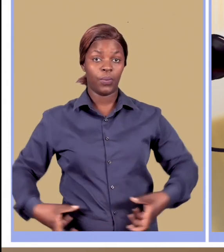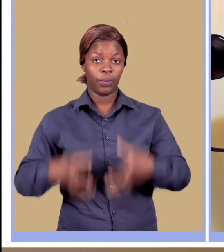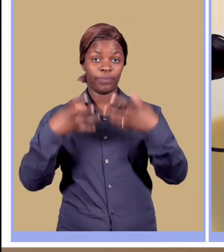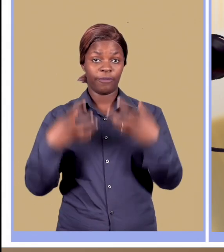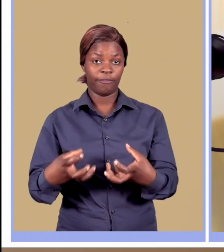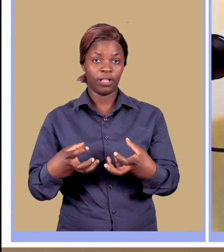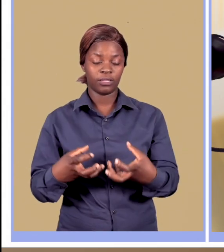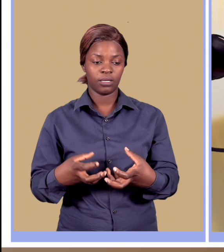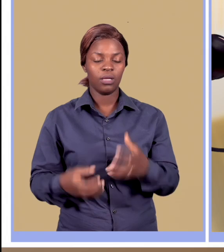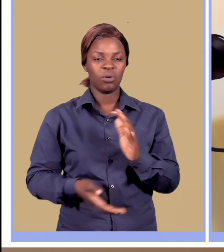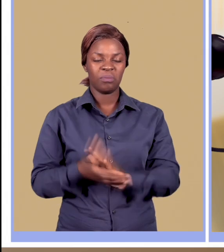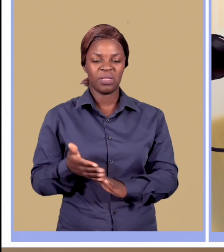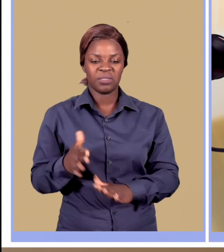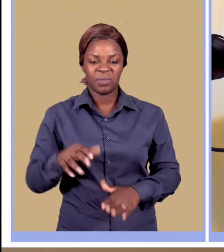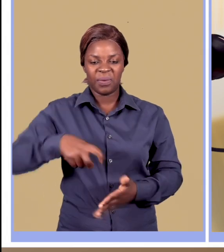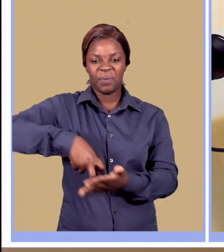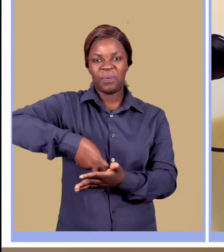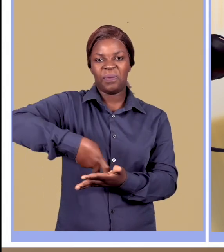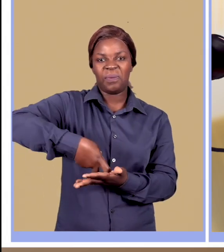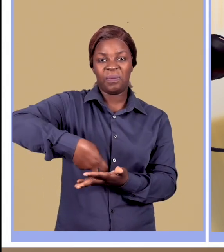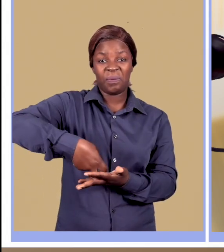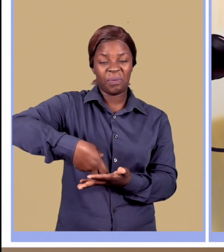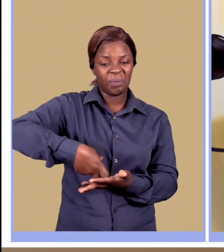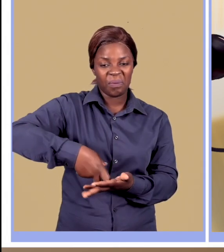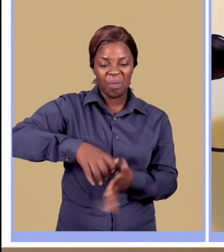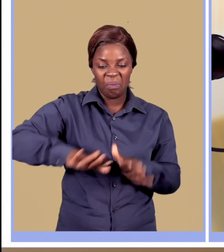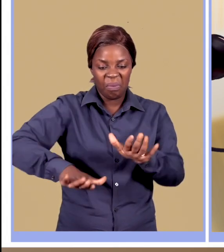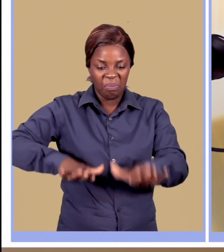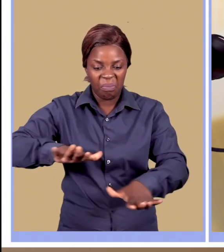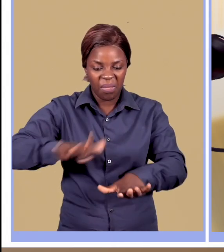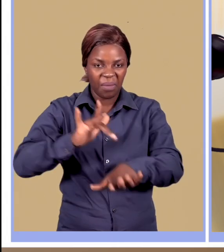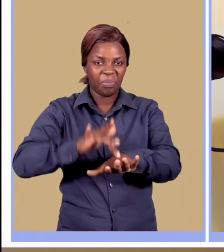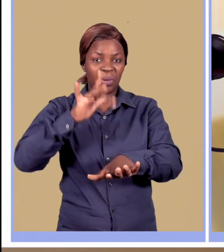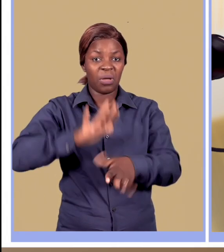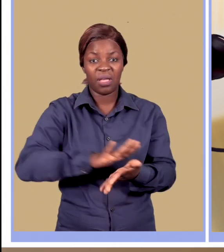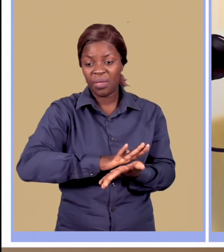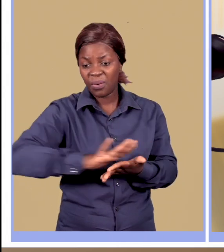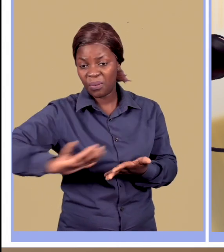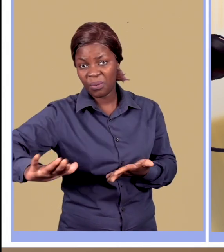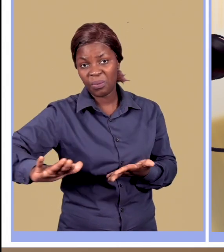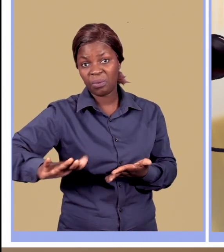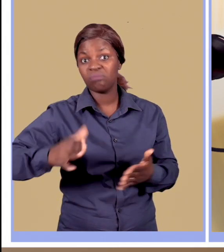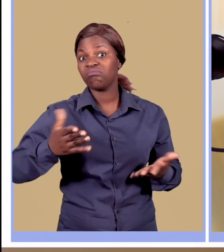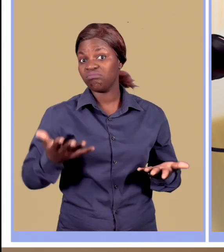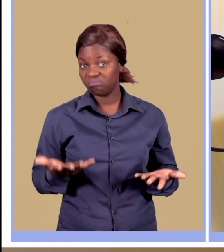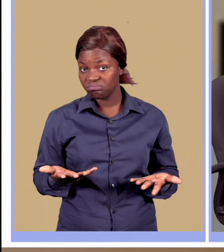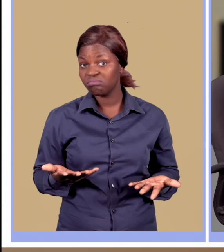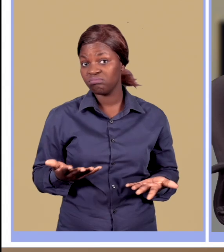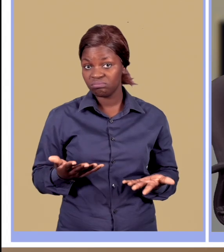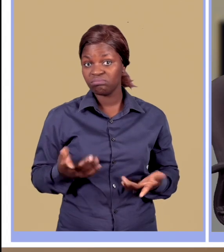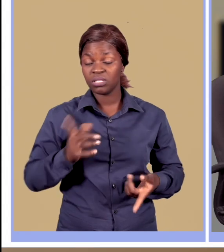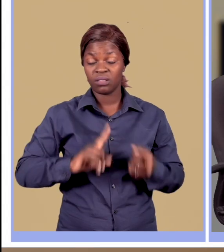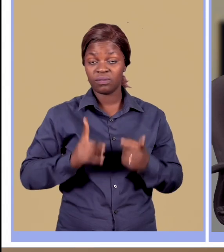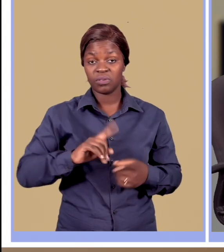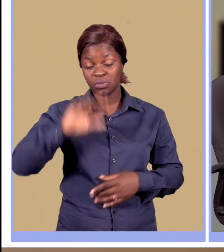chão. Isso também faz com que ele, dependendo do tipo de terreno que ele está a mexer,